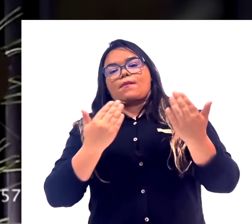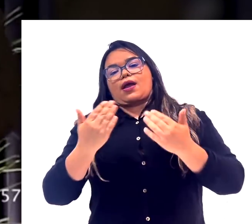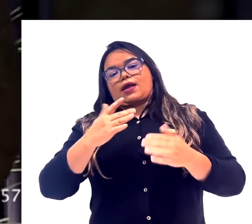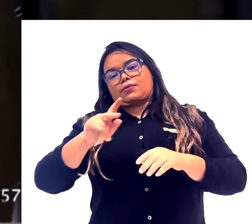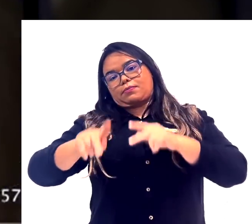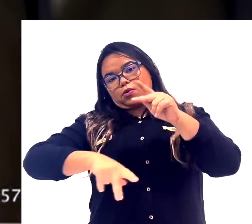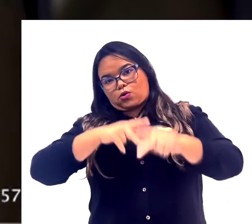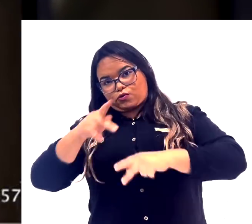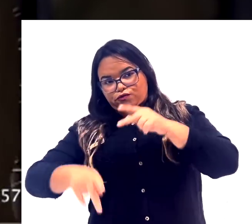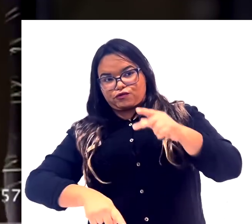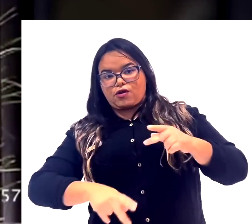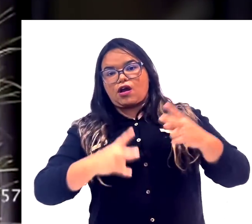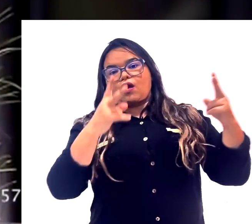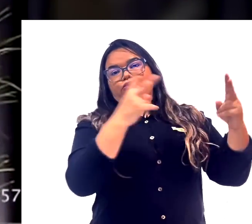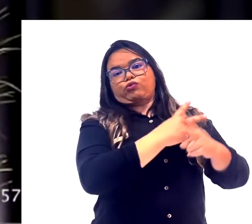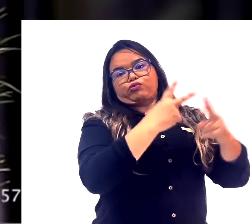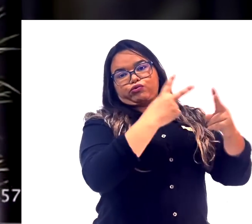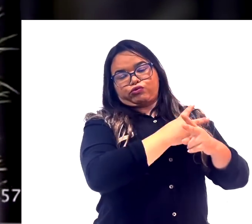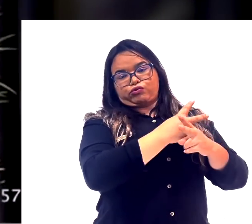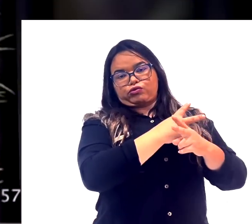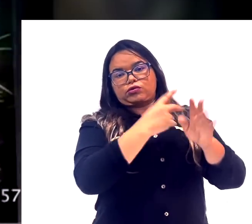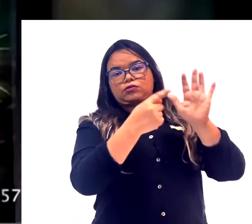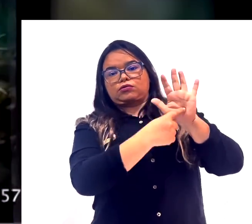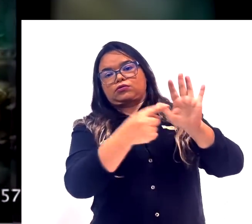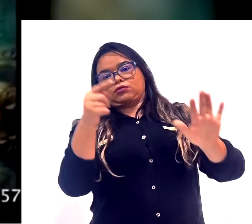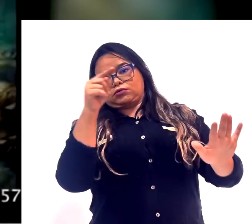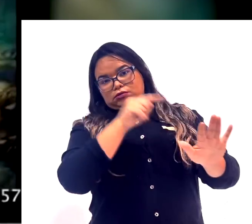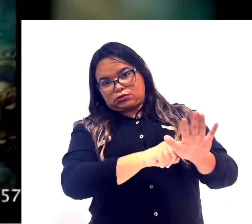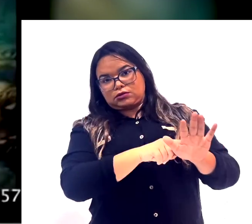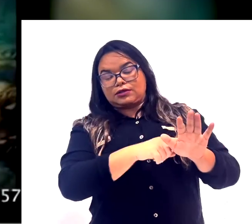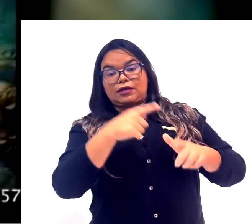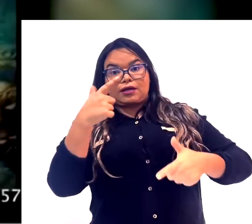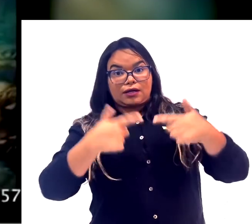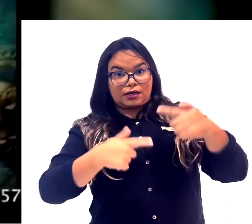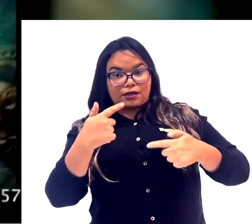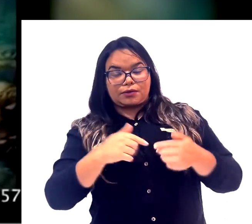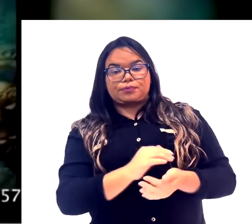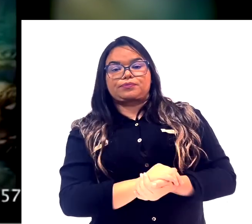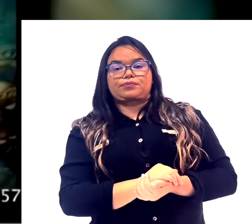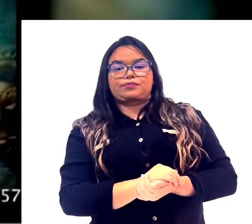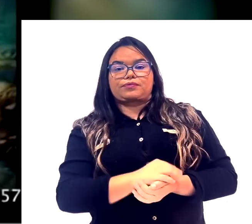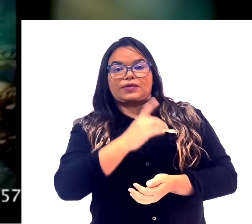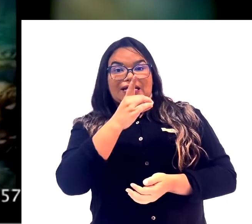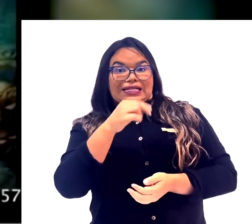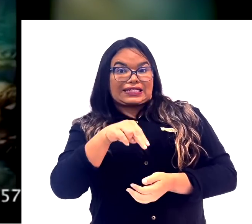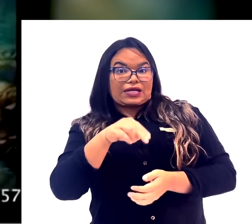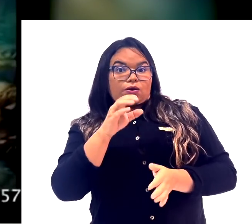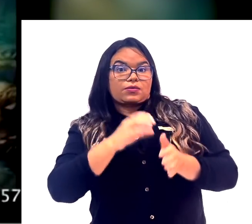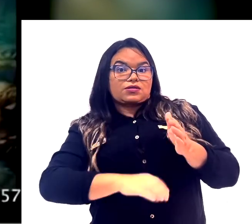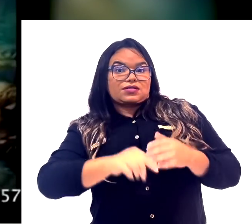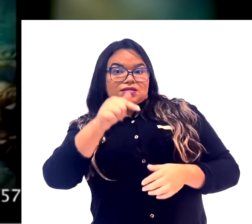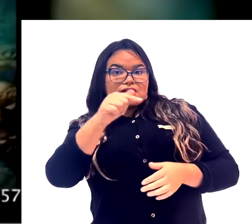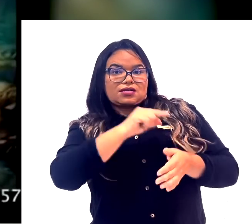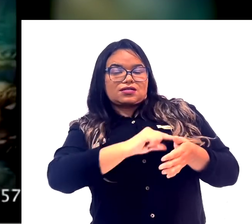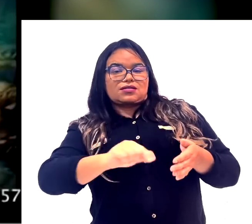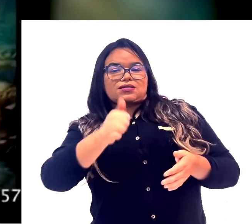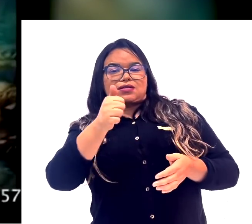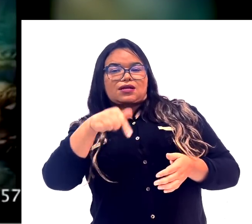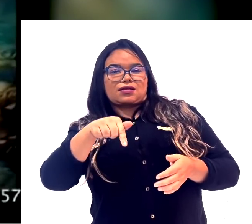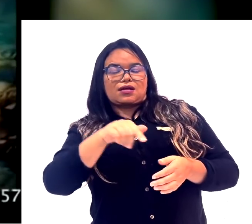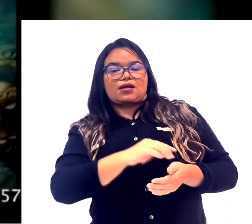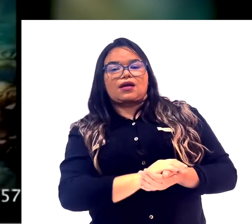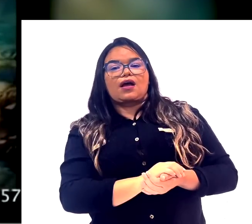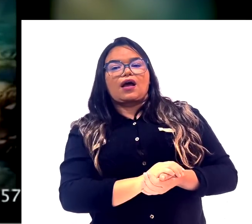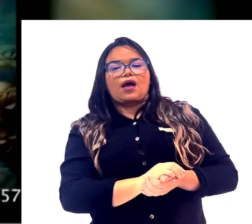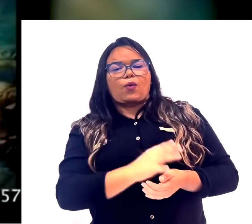equivale às guerras. Daniel 7:17. Estes grandes animais são 4 computadores em